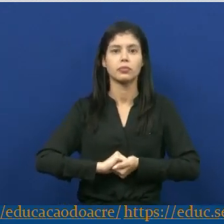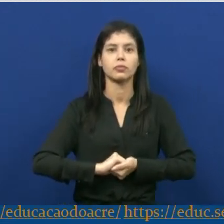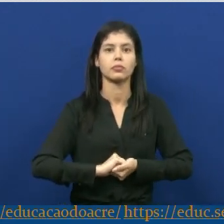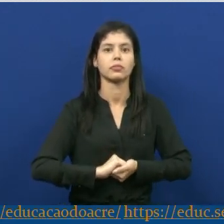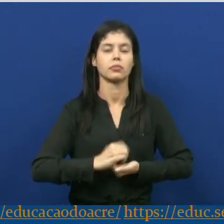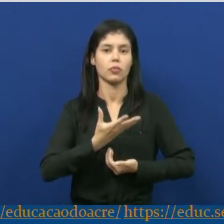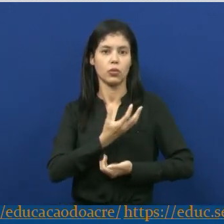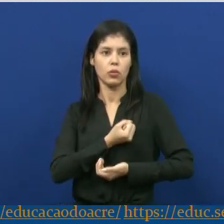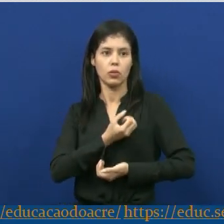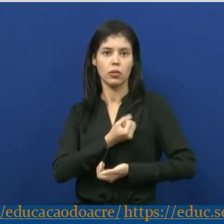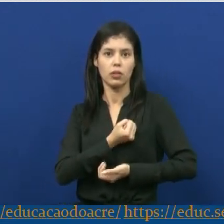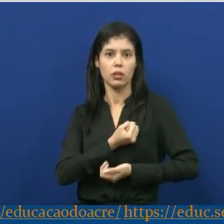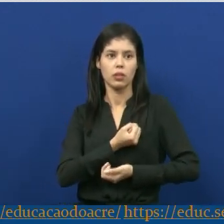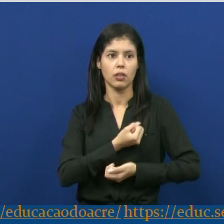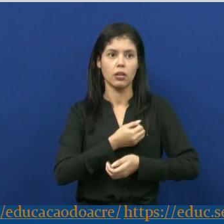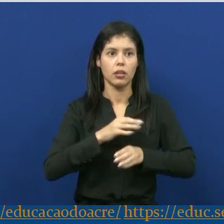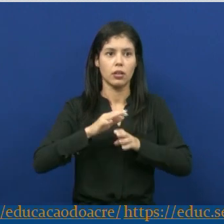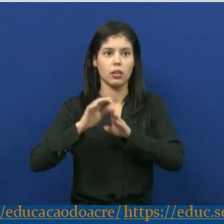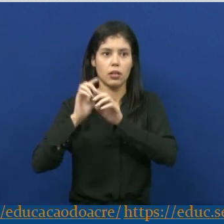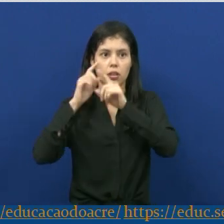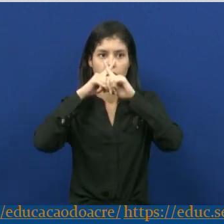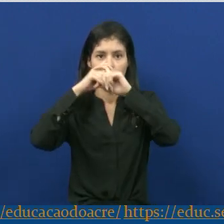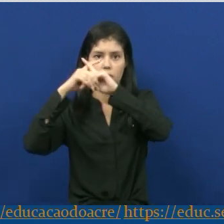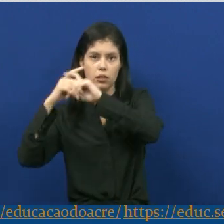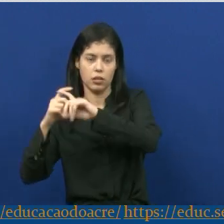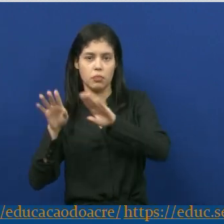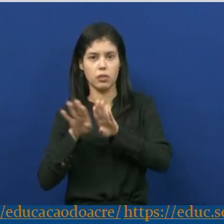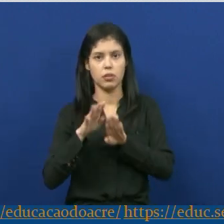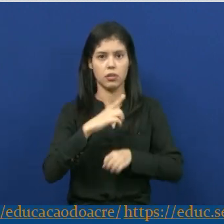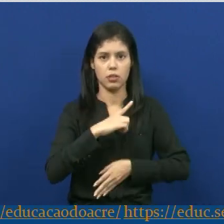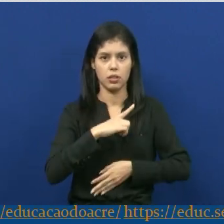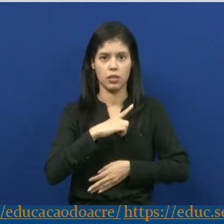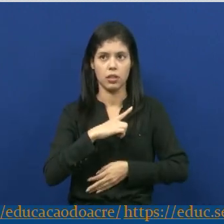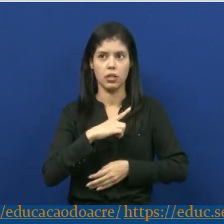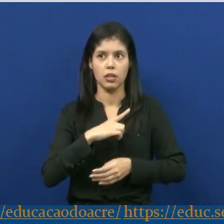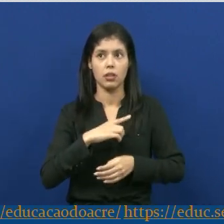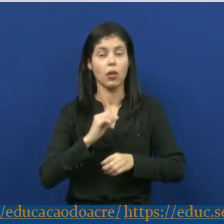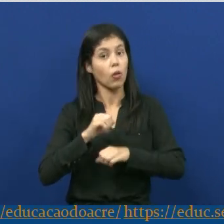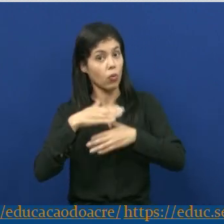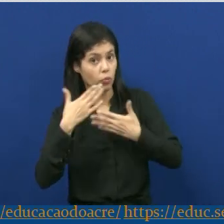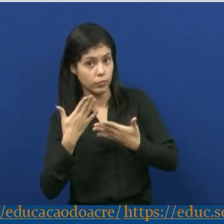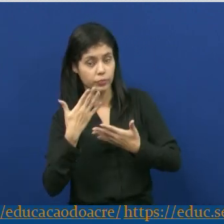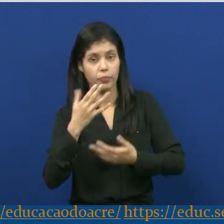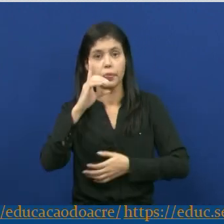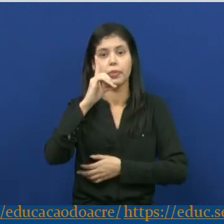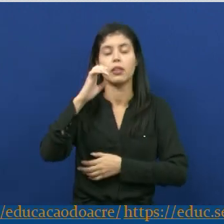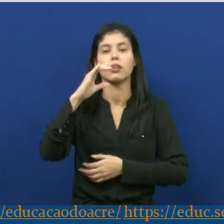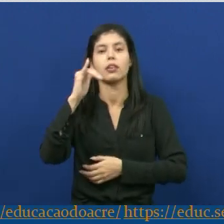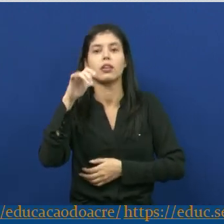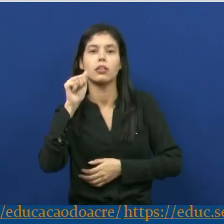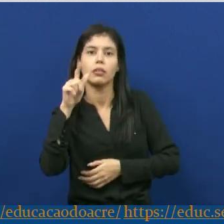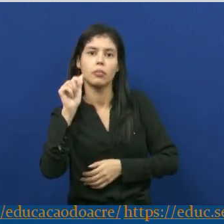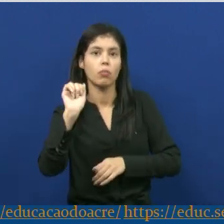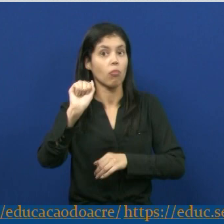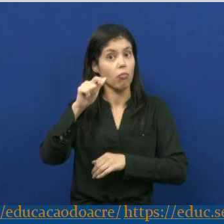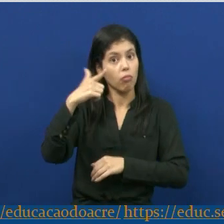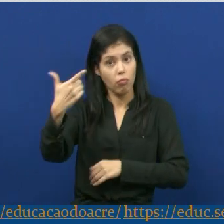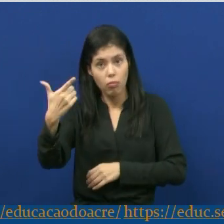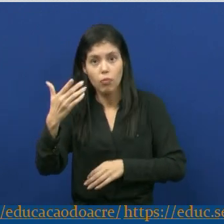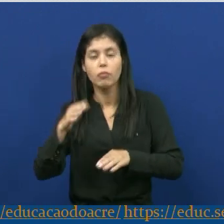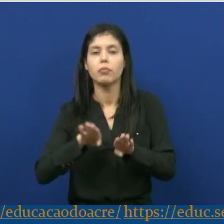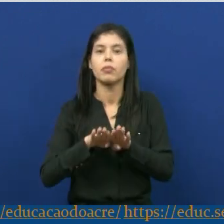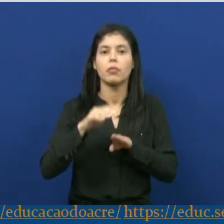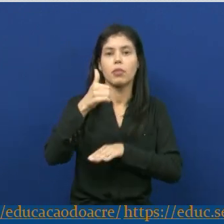numeração arábica o sistema de numeração árabe ou desce mal ou de base 10